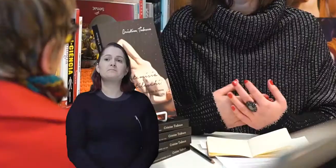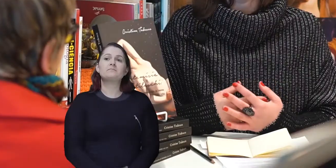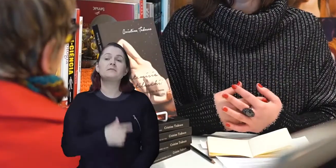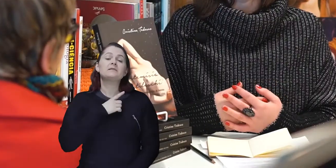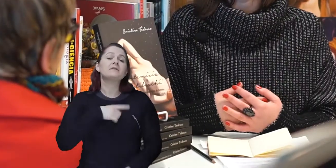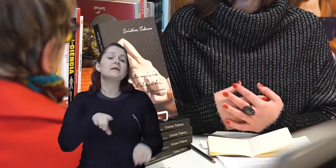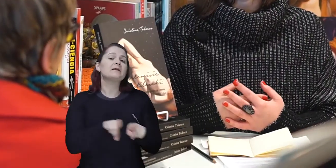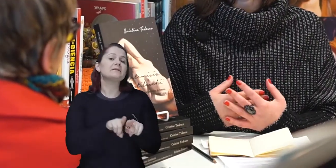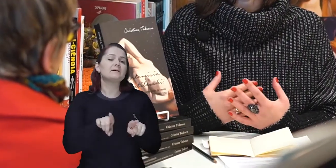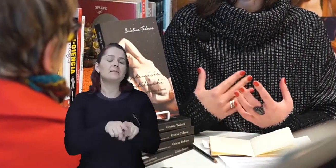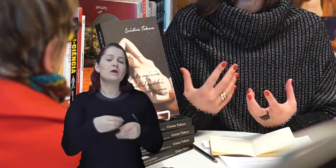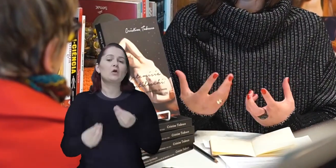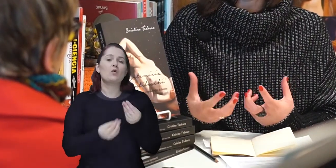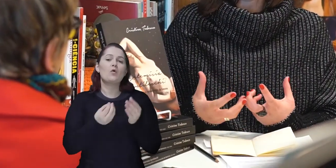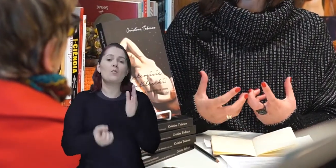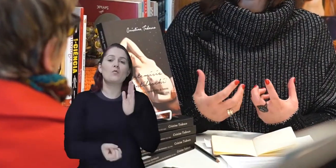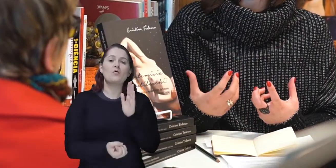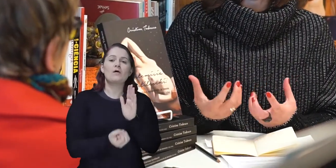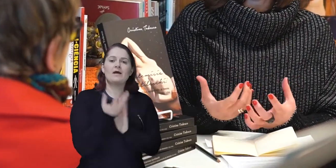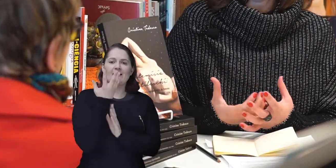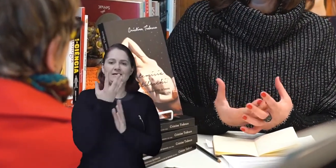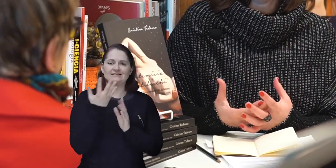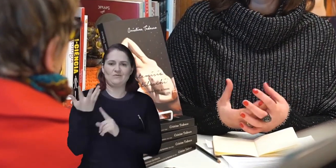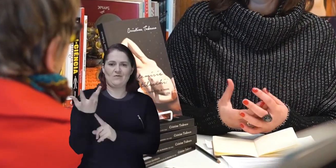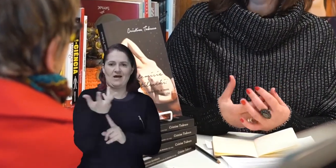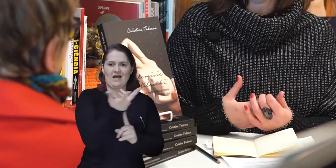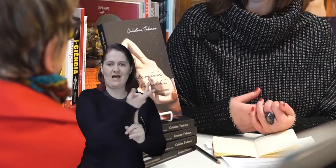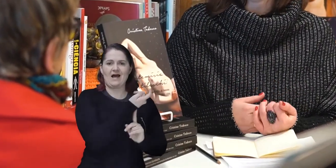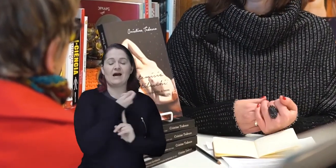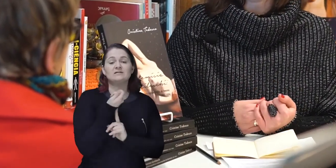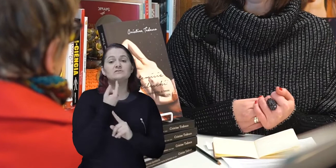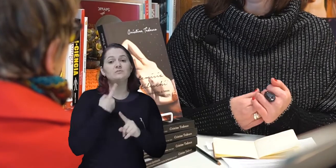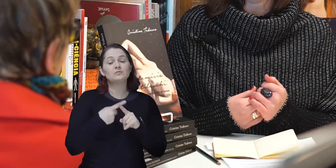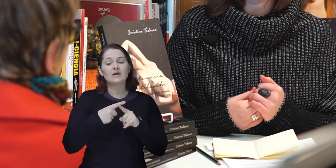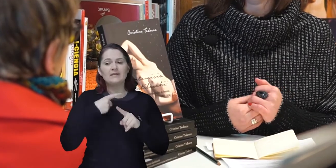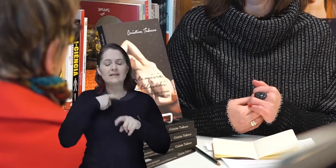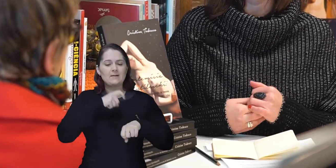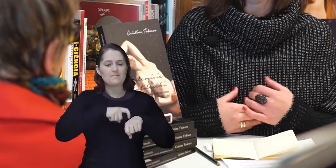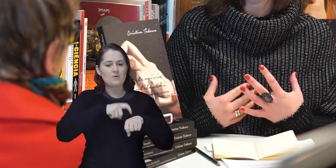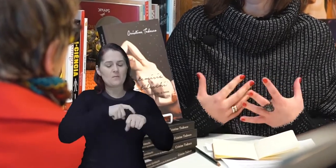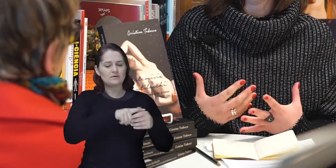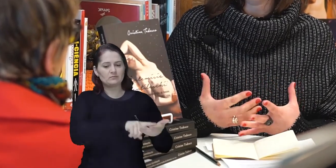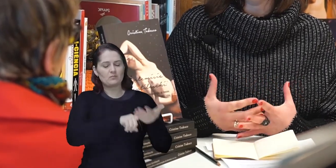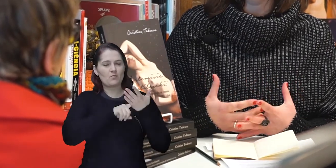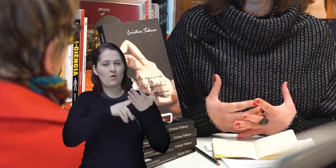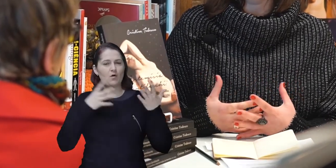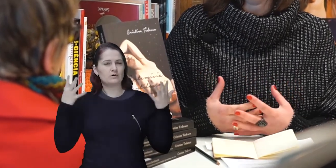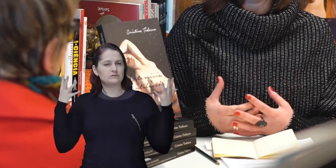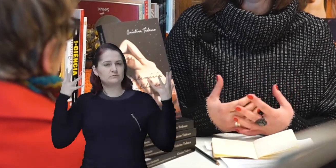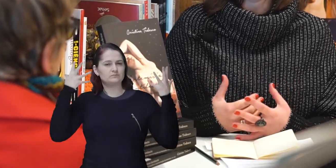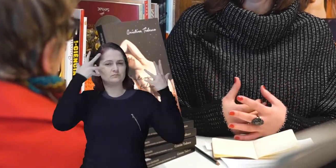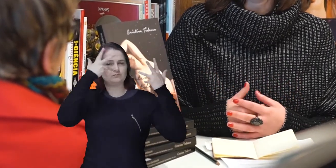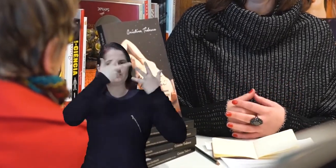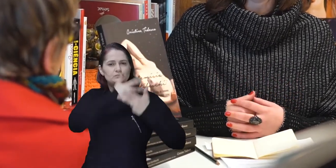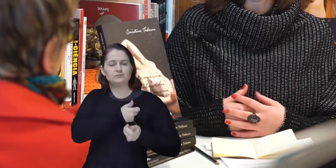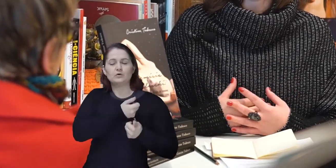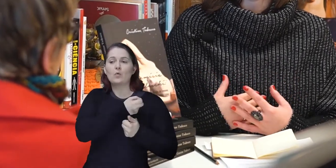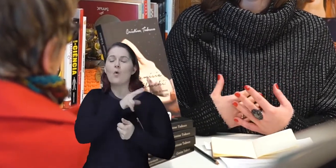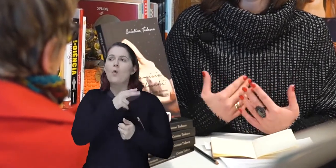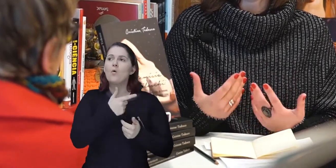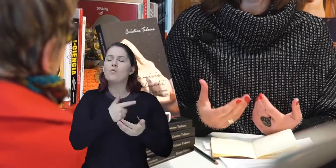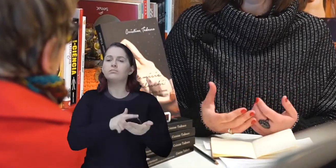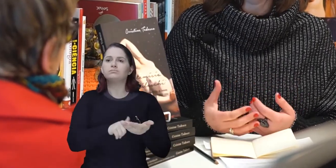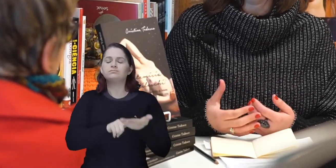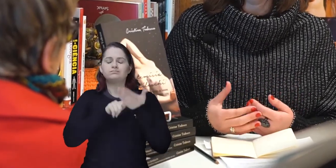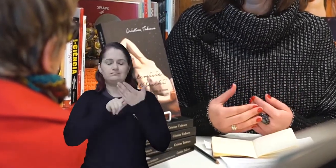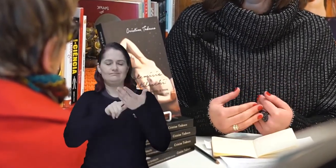questão da própria criação artística, que ora nos traz um êxtase de beleza, ou então pode nos trazer